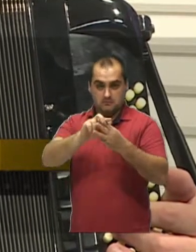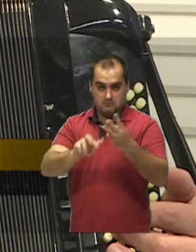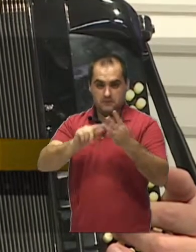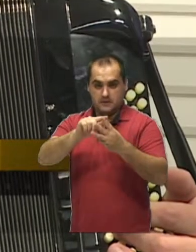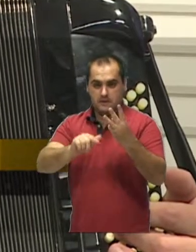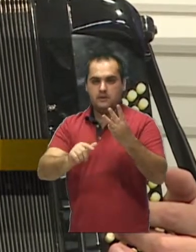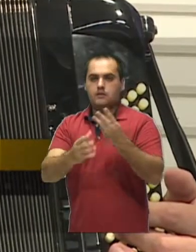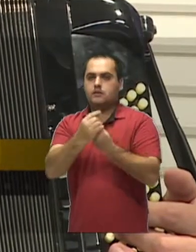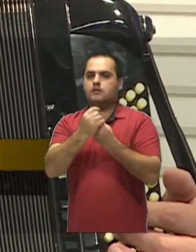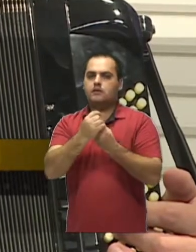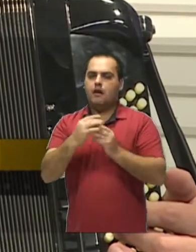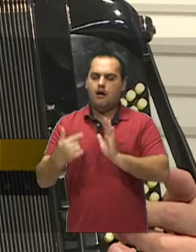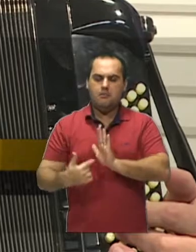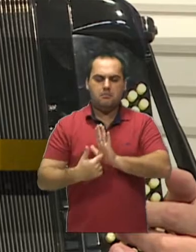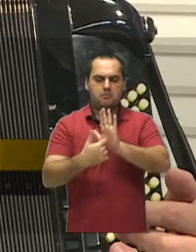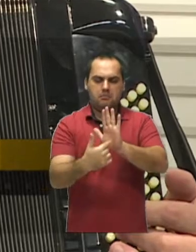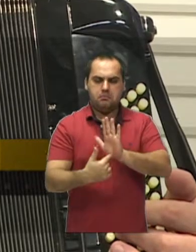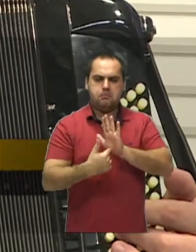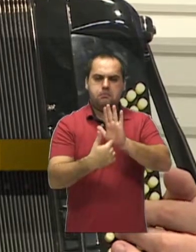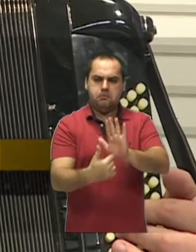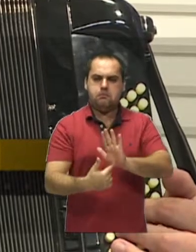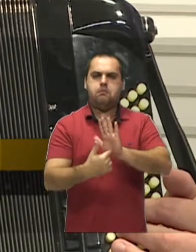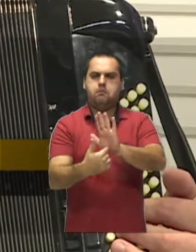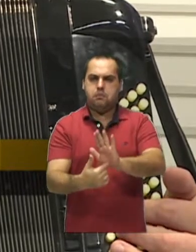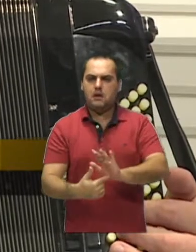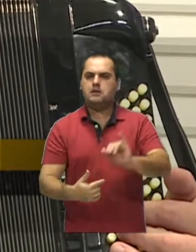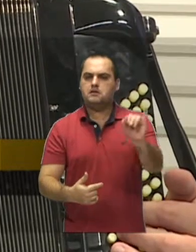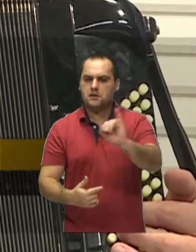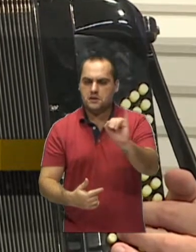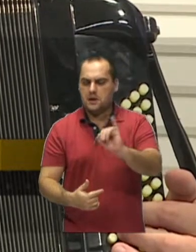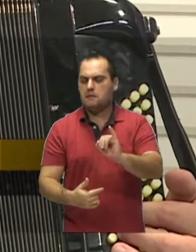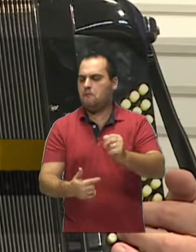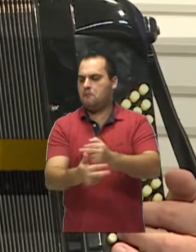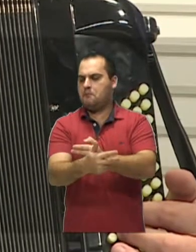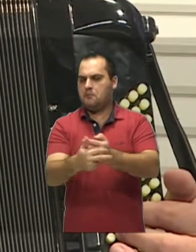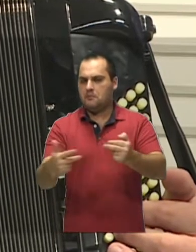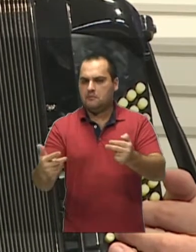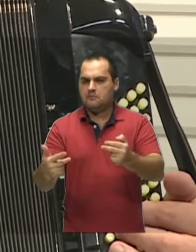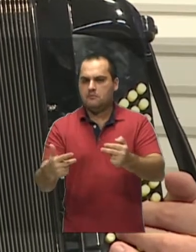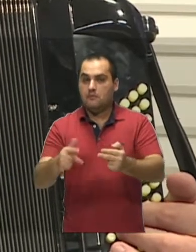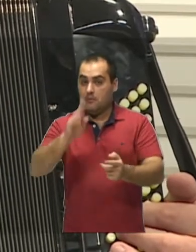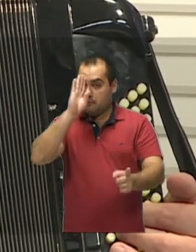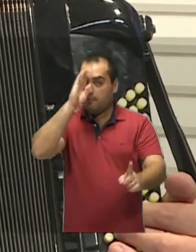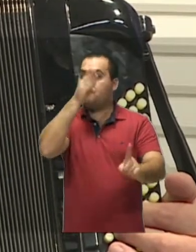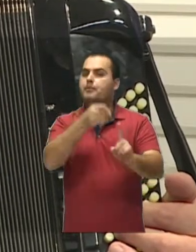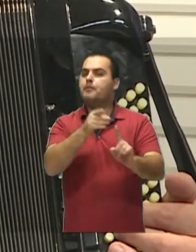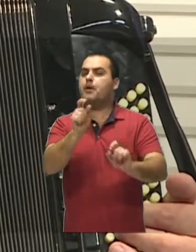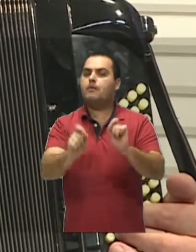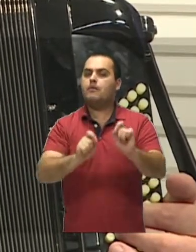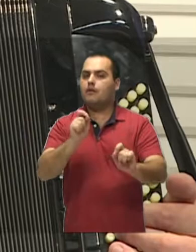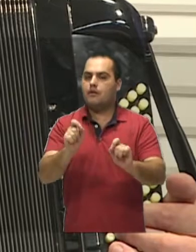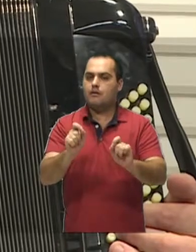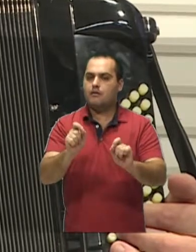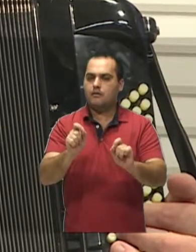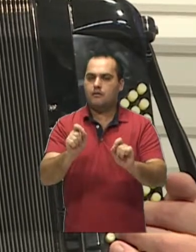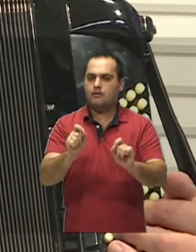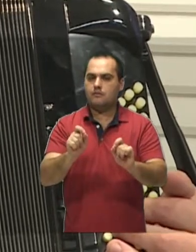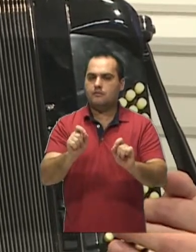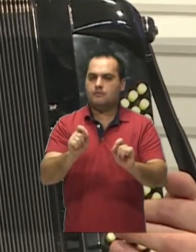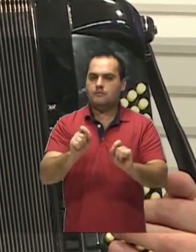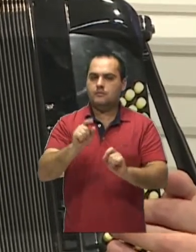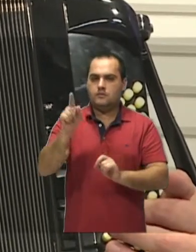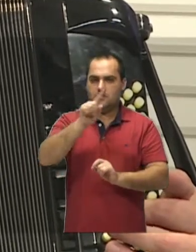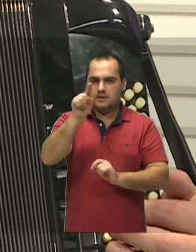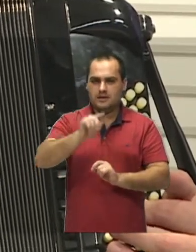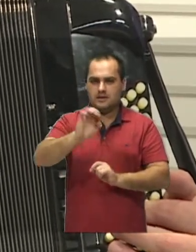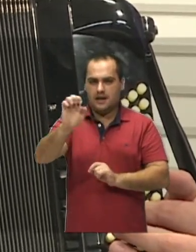se apresentando bastante mesmo em Itajaí. Principalmente ali no Zé